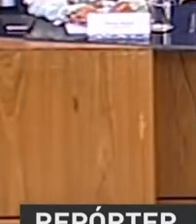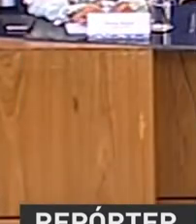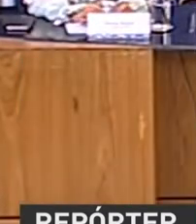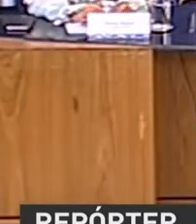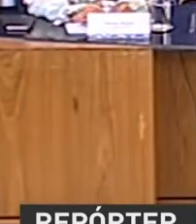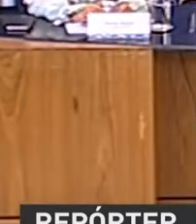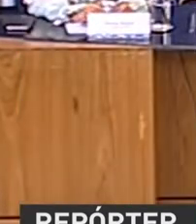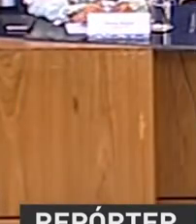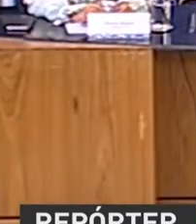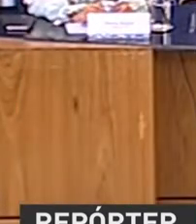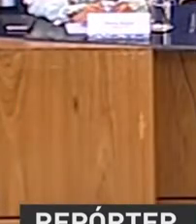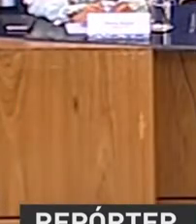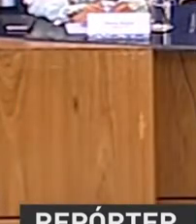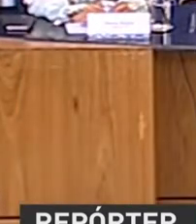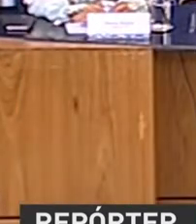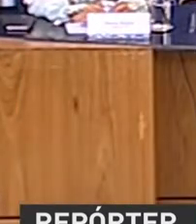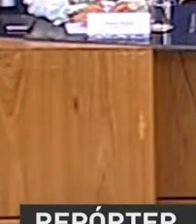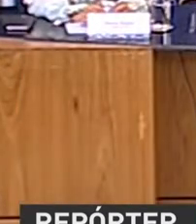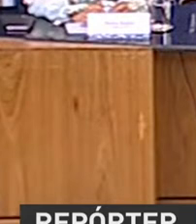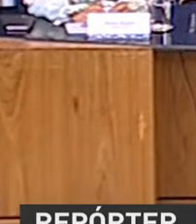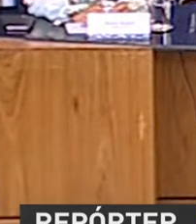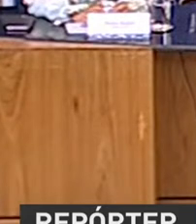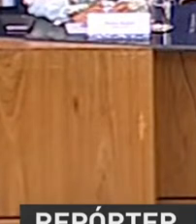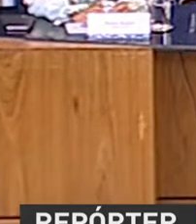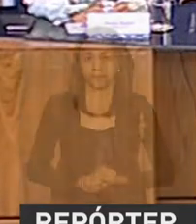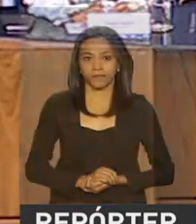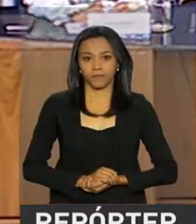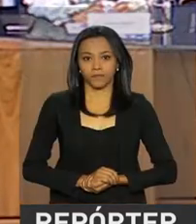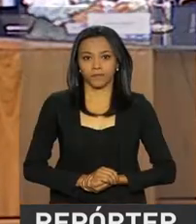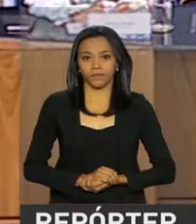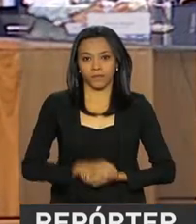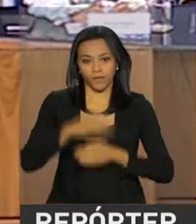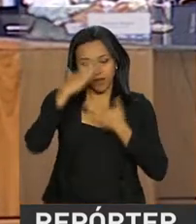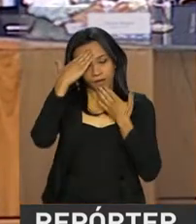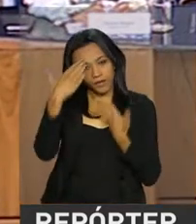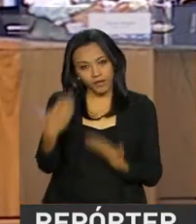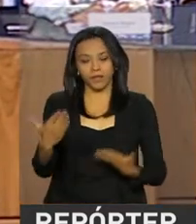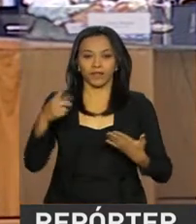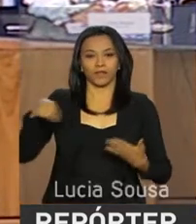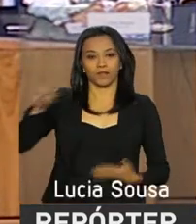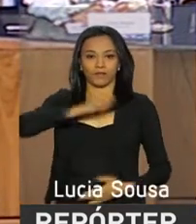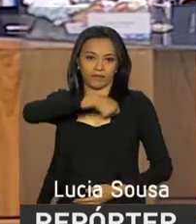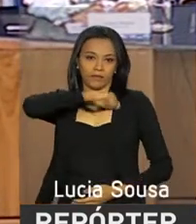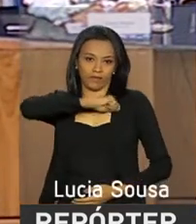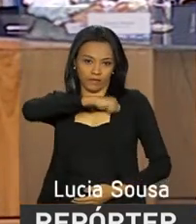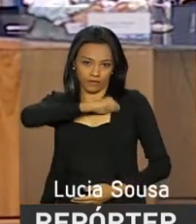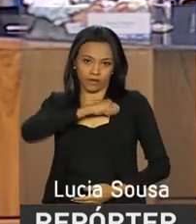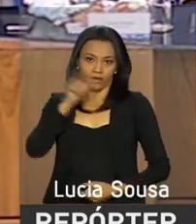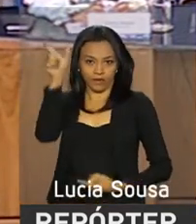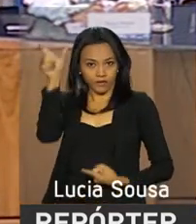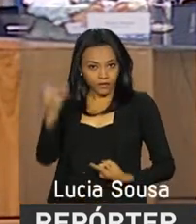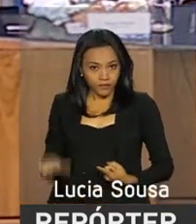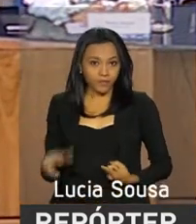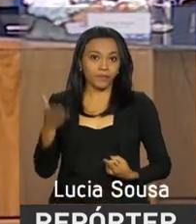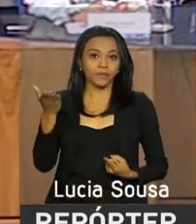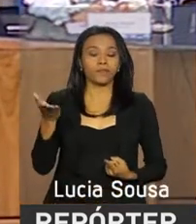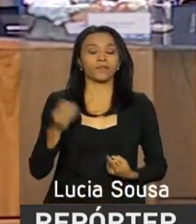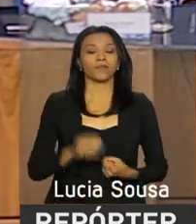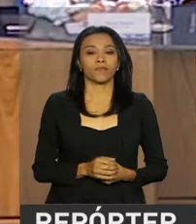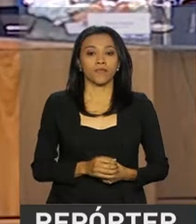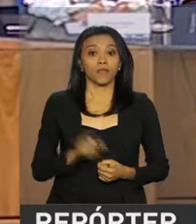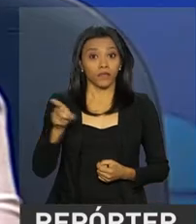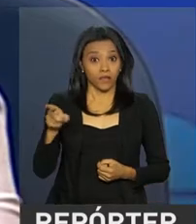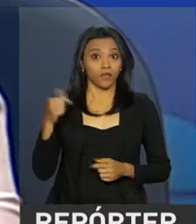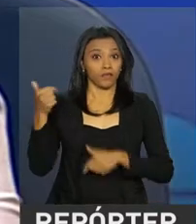delegado, doutor Franco Perazzoni, e quero estender os agradecimentos também ao delegado doutor Knipe,